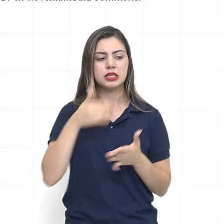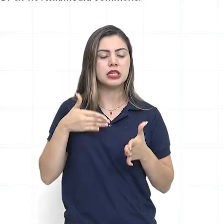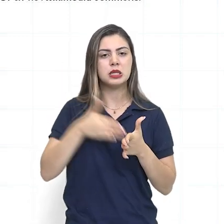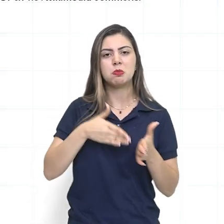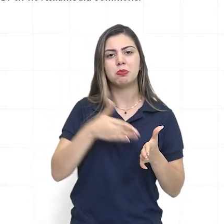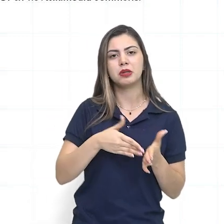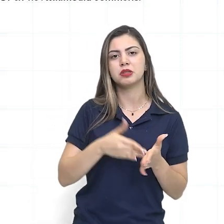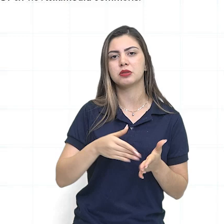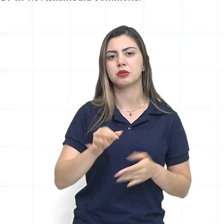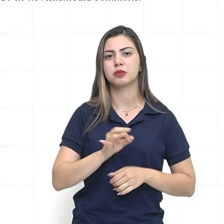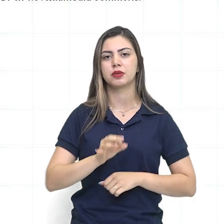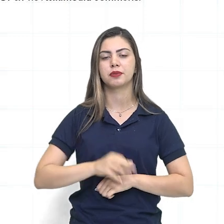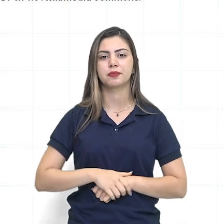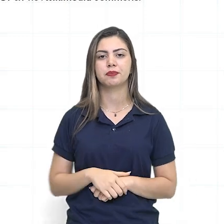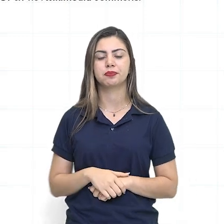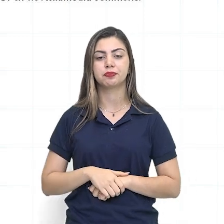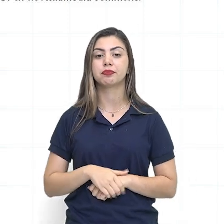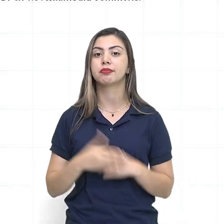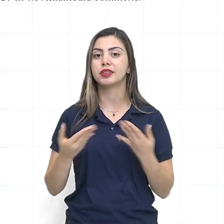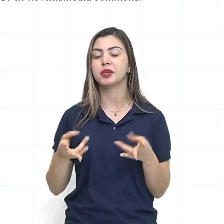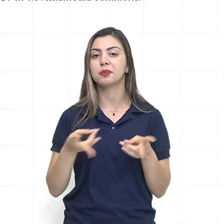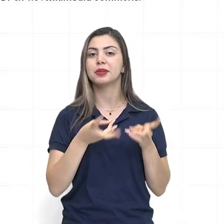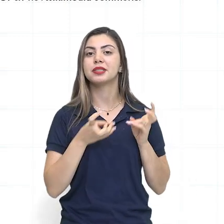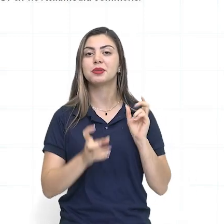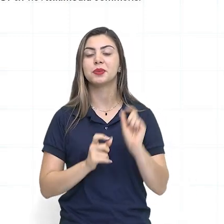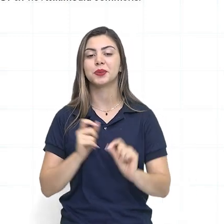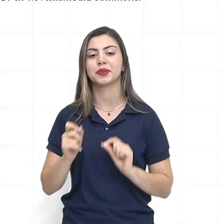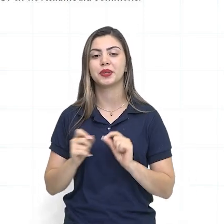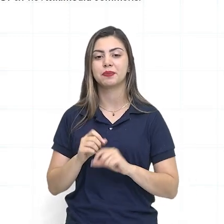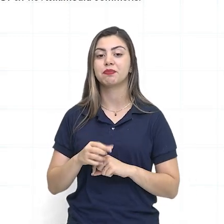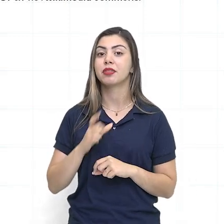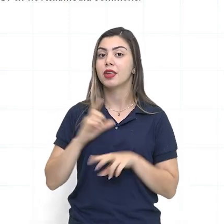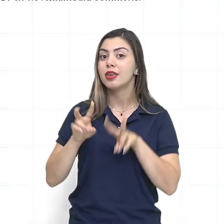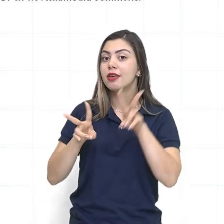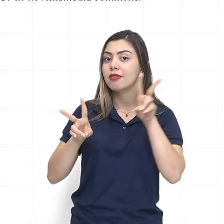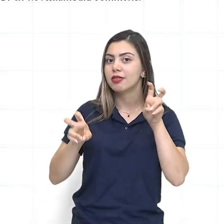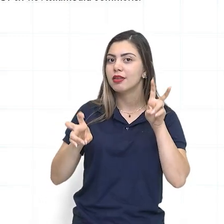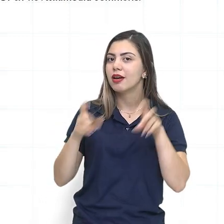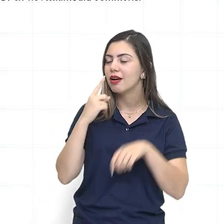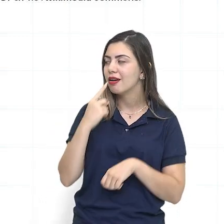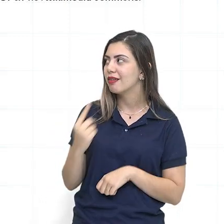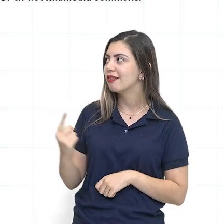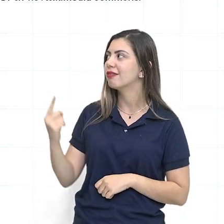nosso conhecimento. Então, observe que aí, né, está entre aspas,